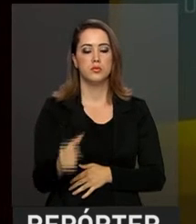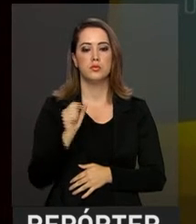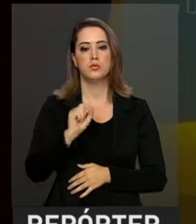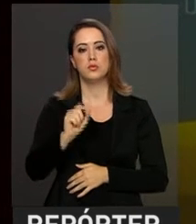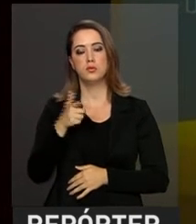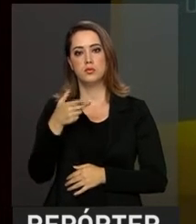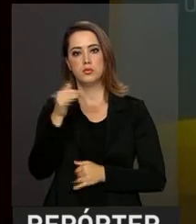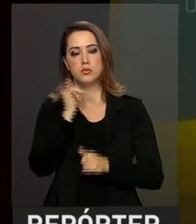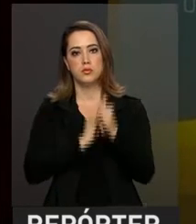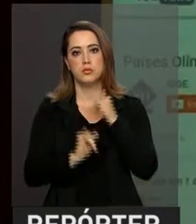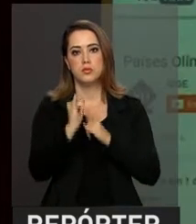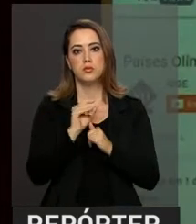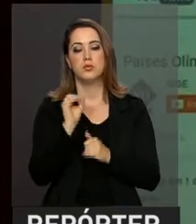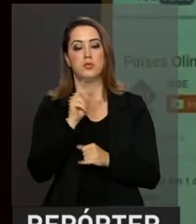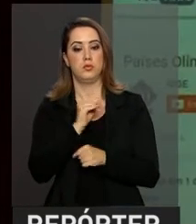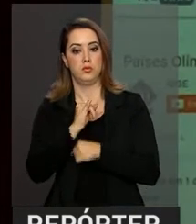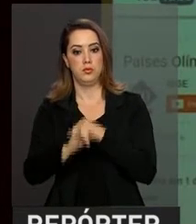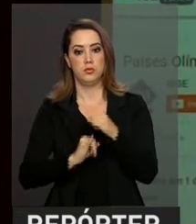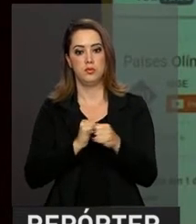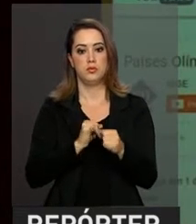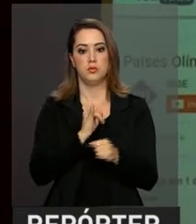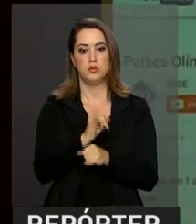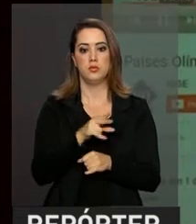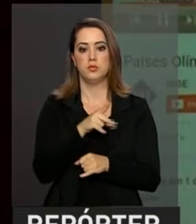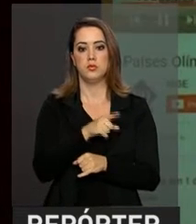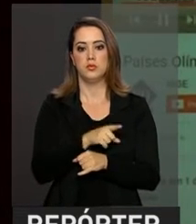endereço na internet é o